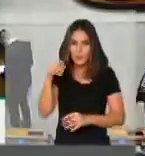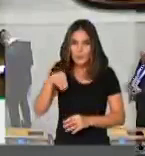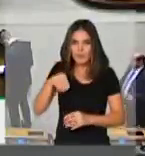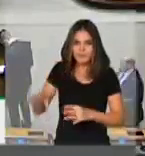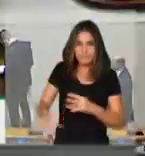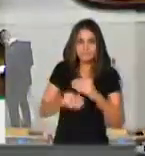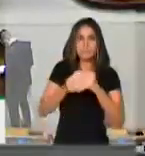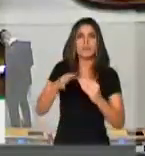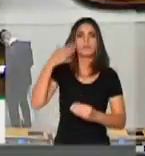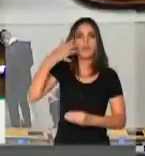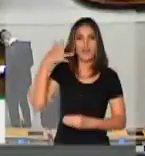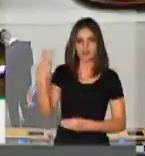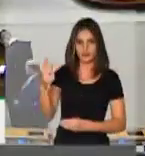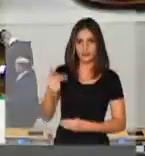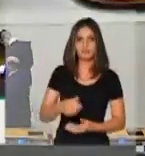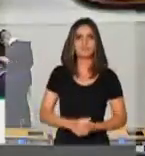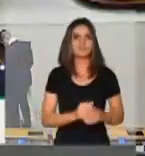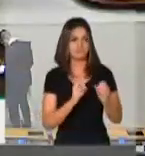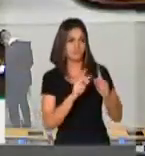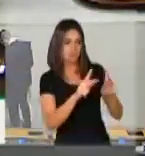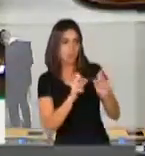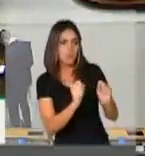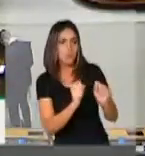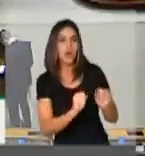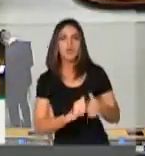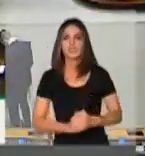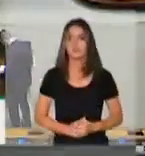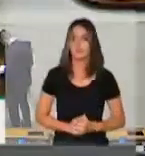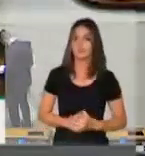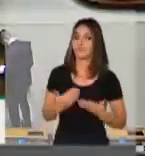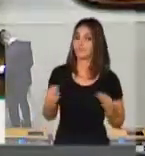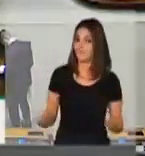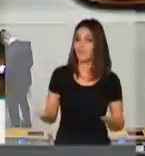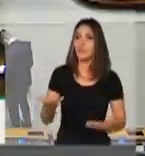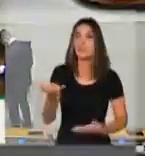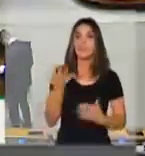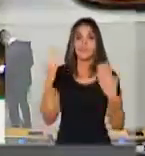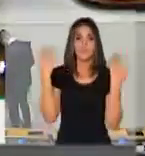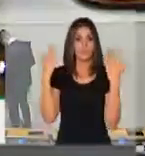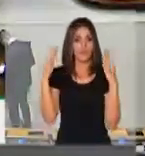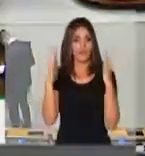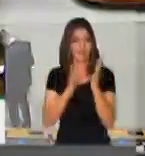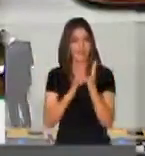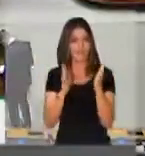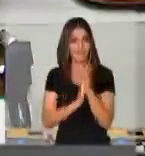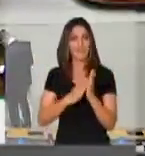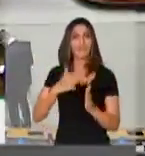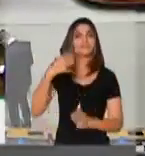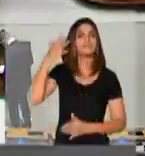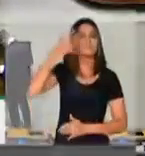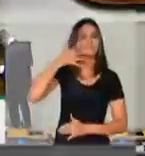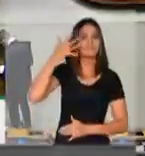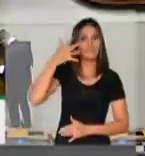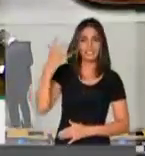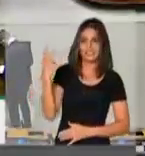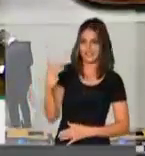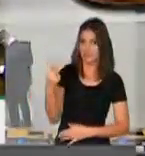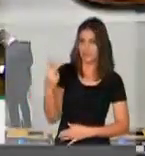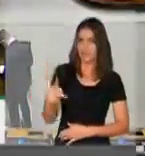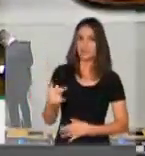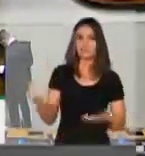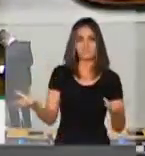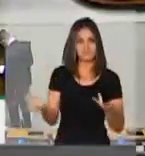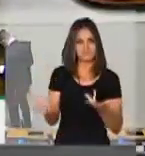Gilberto, conceda a Vossa Excelência a parte. Se for também. Deputado Rubens, primeiro quero parabenizar Vossa Excelência pelo